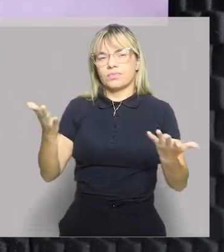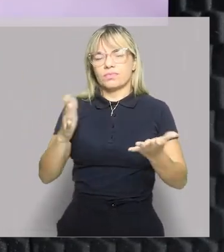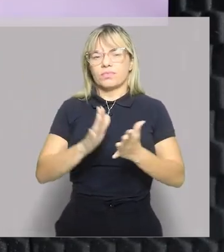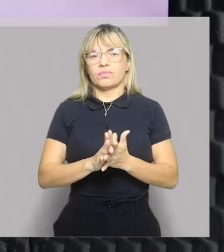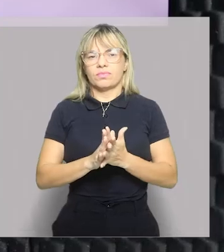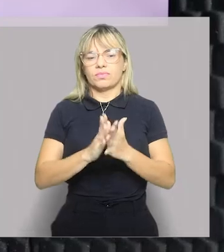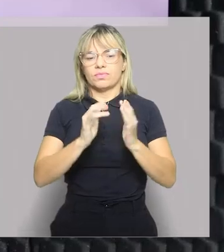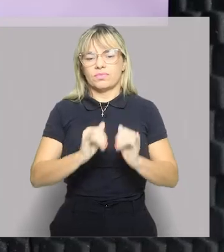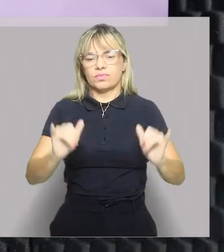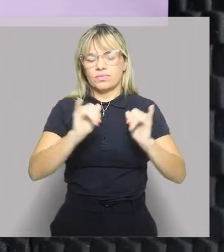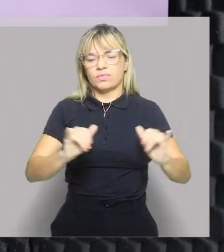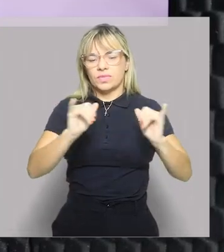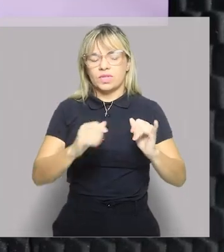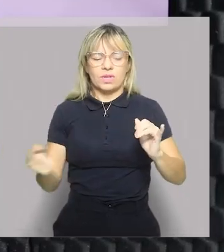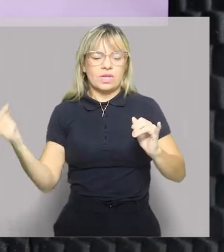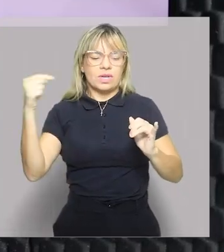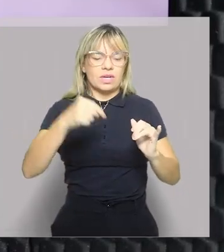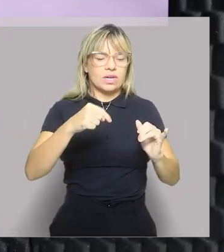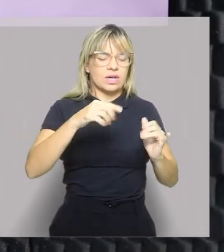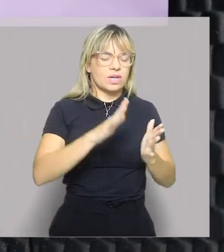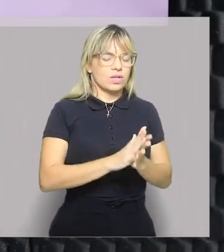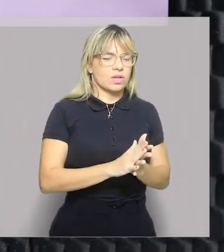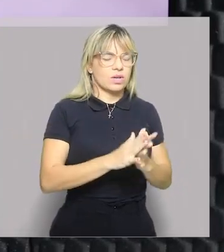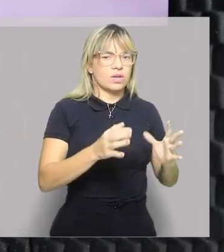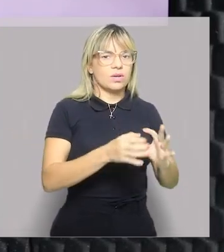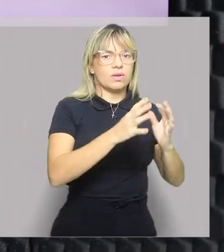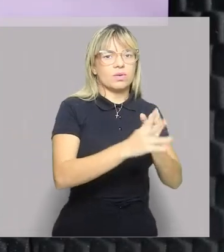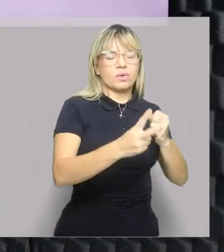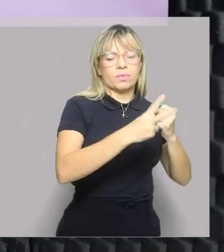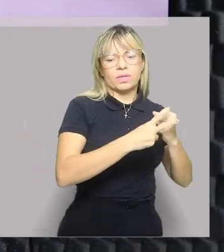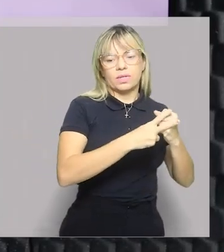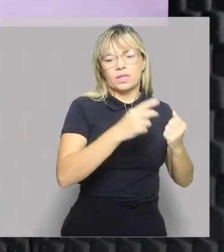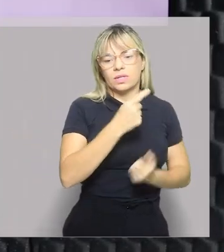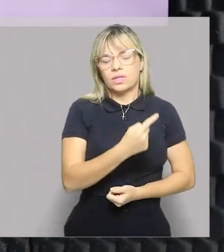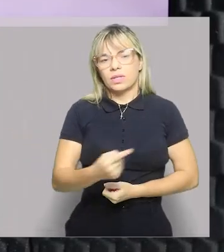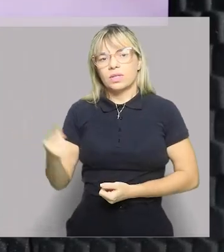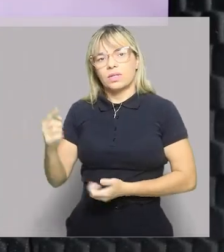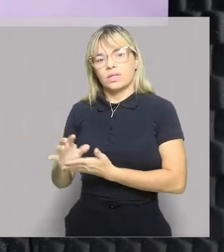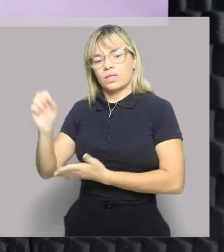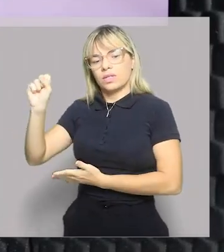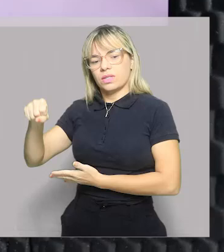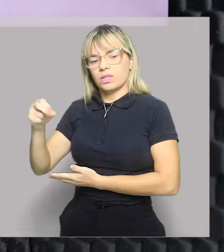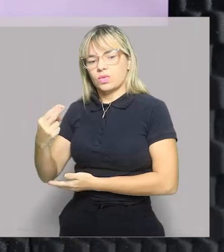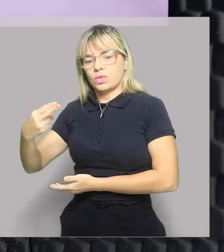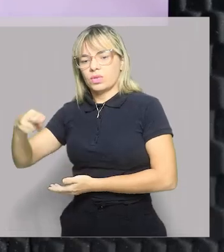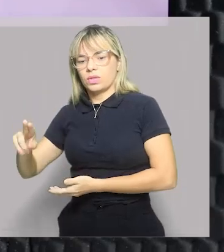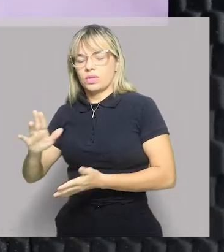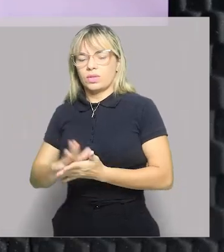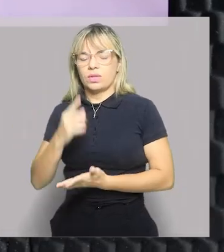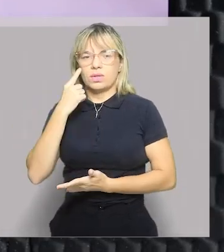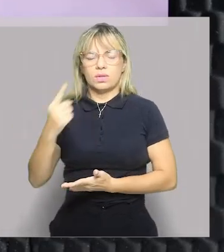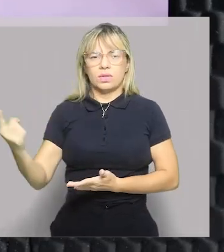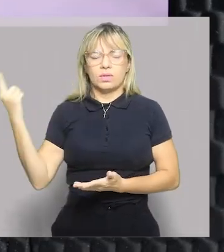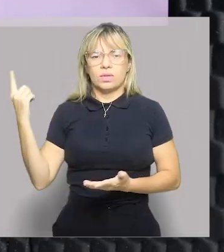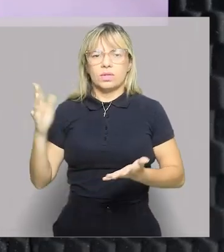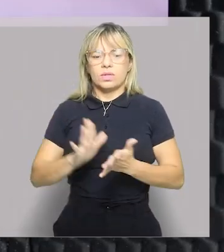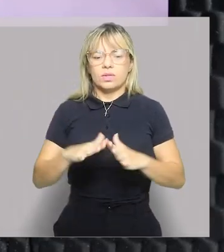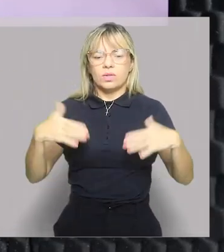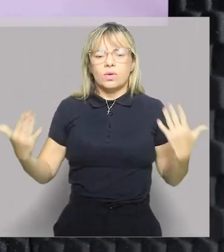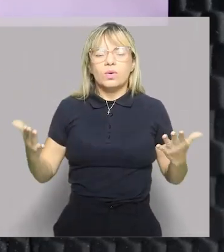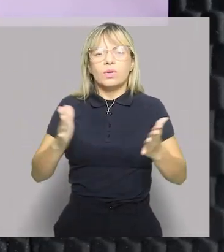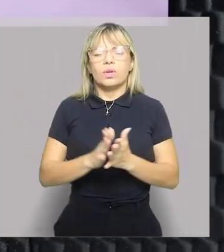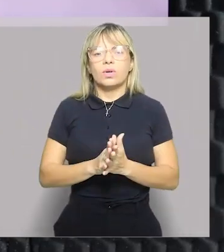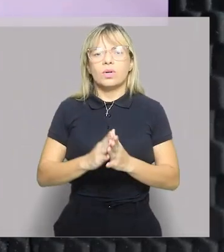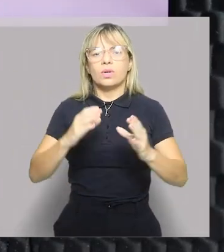não recai sobre o verbo, certo? Recai sobre o nome. Observem. O que se está